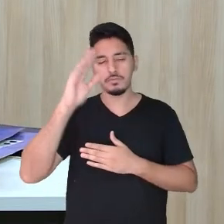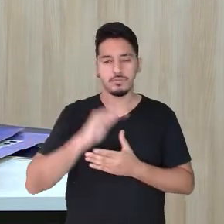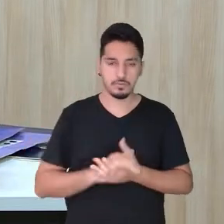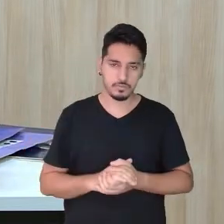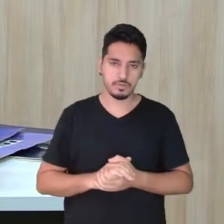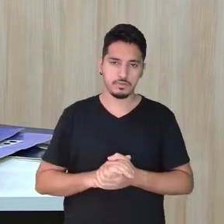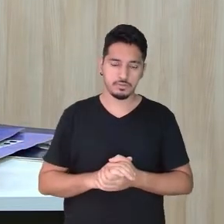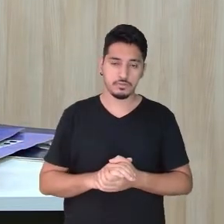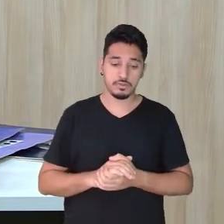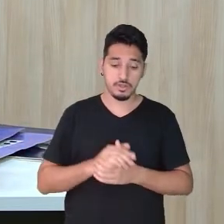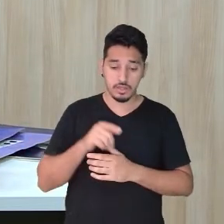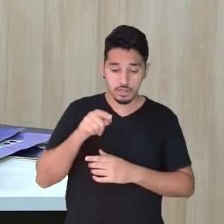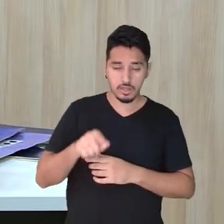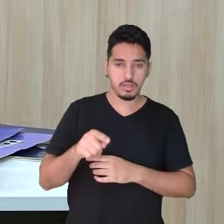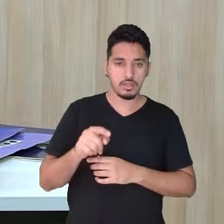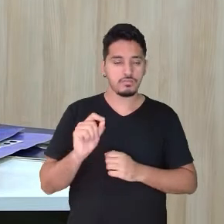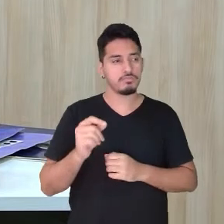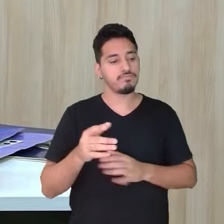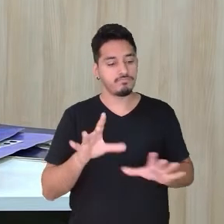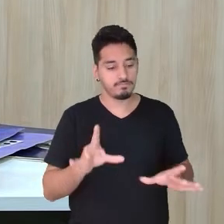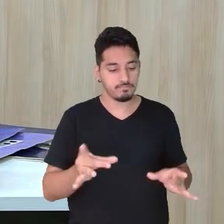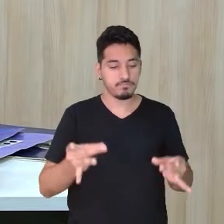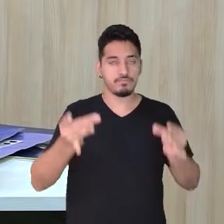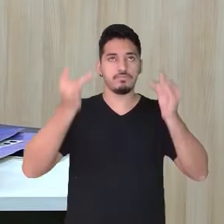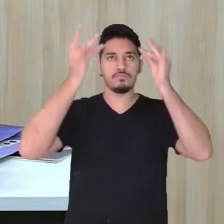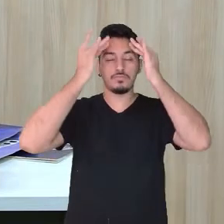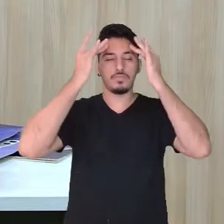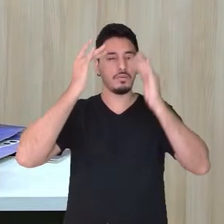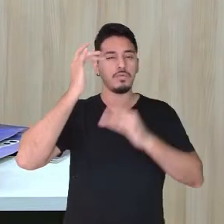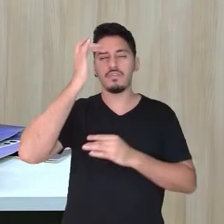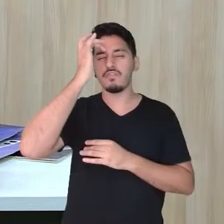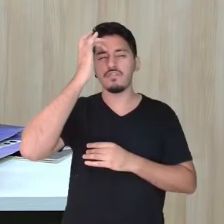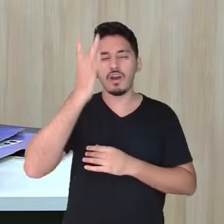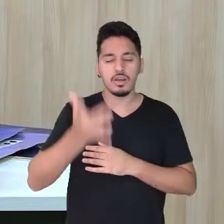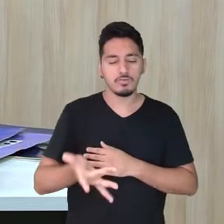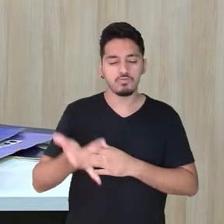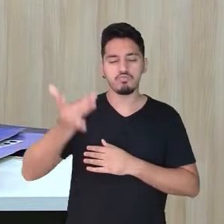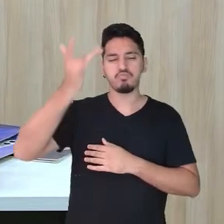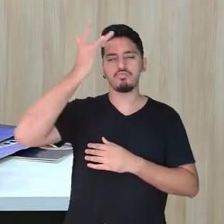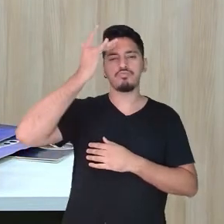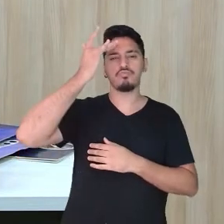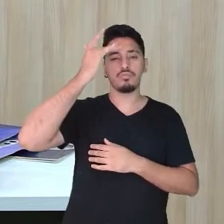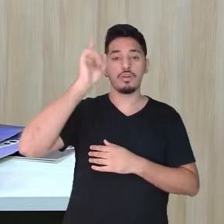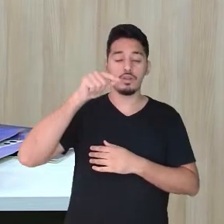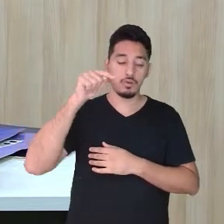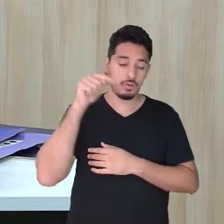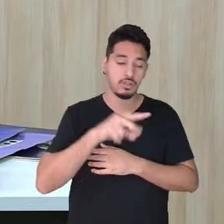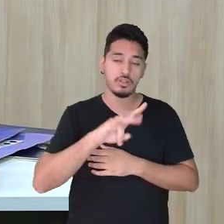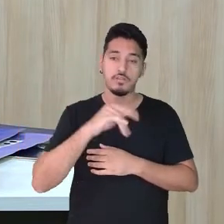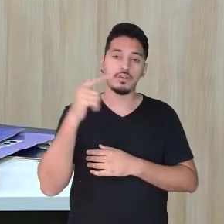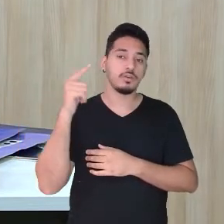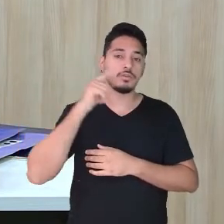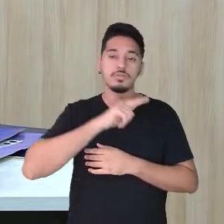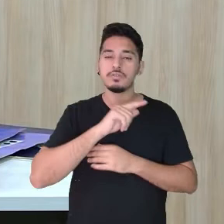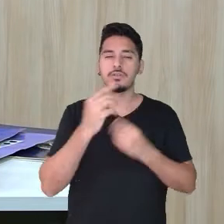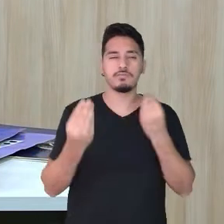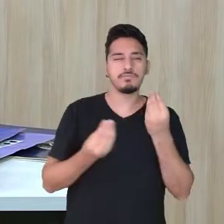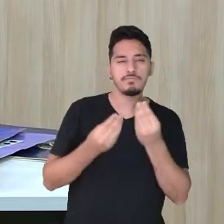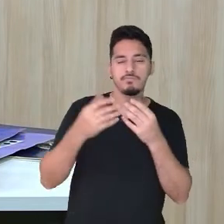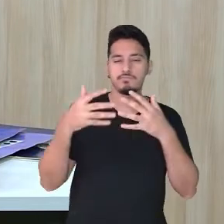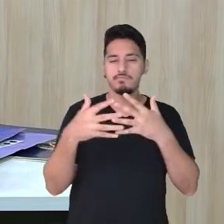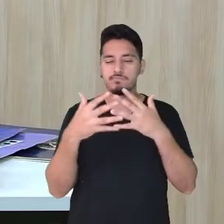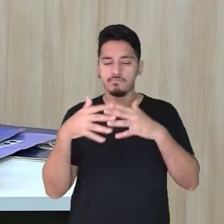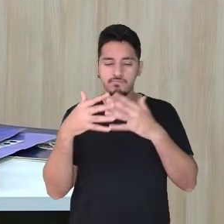não é? Que ele leva aquilo, grava com maior facilidade e é o que ele vai conseguir trabalhar ali